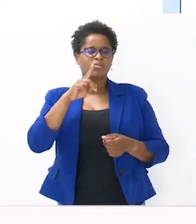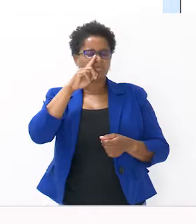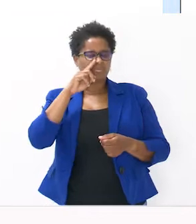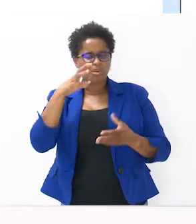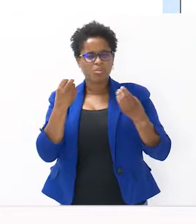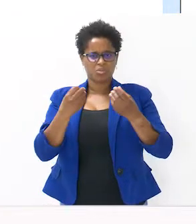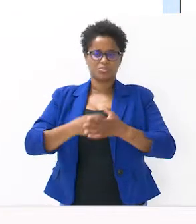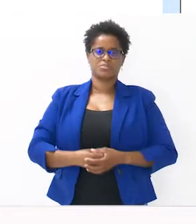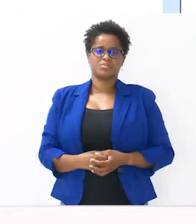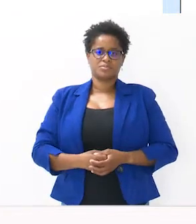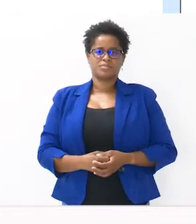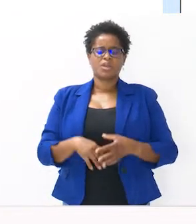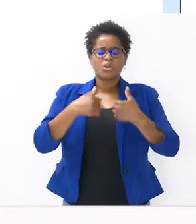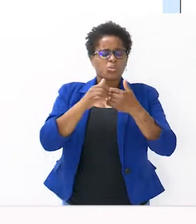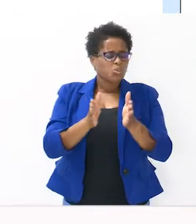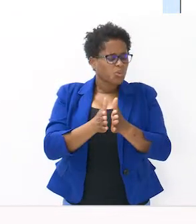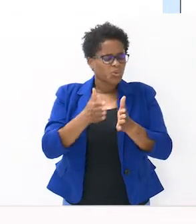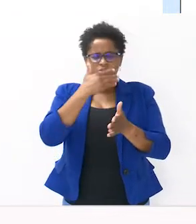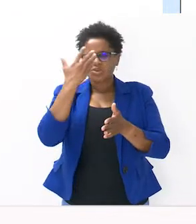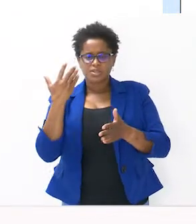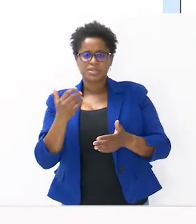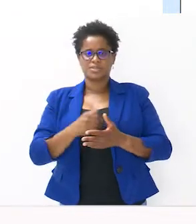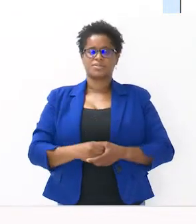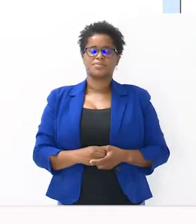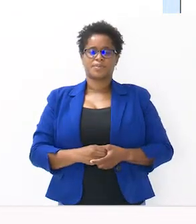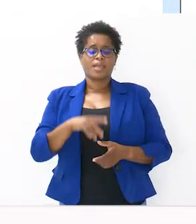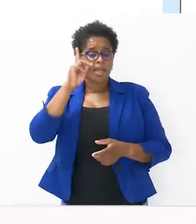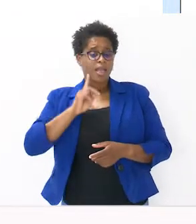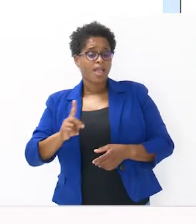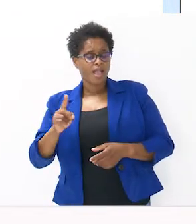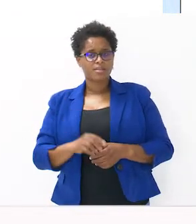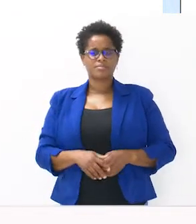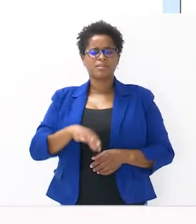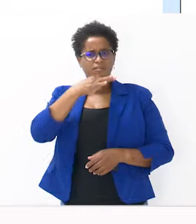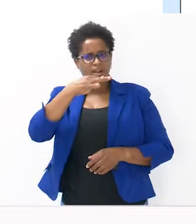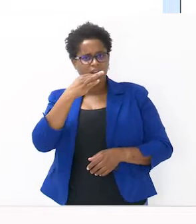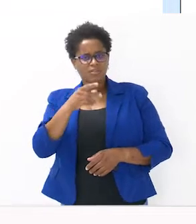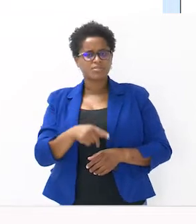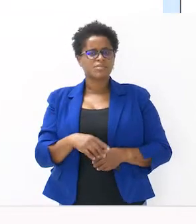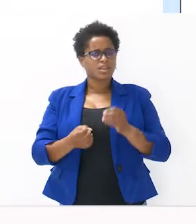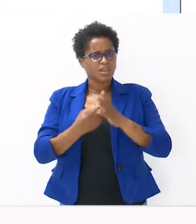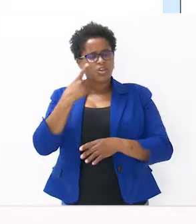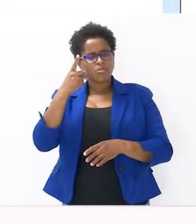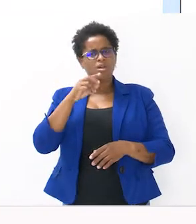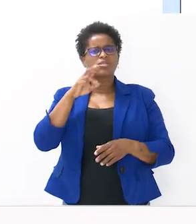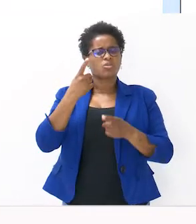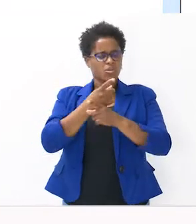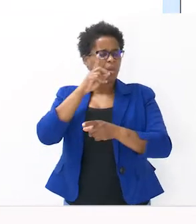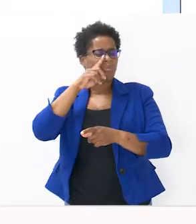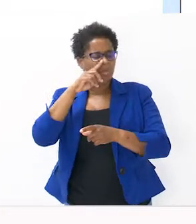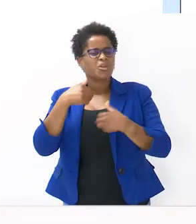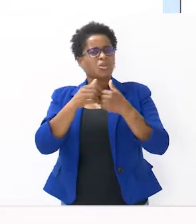muito. Todos os dias, ela inventava uma mentira e